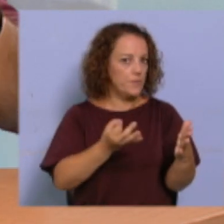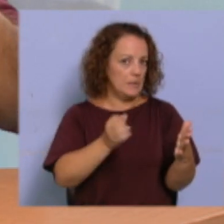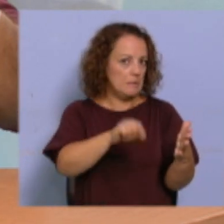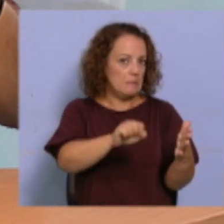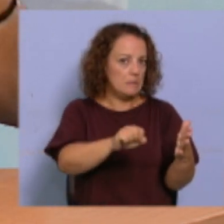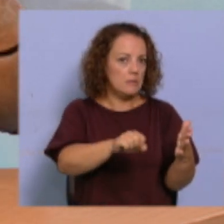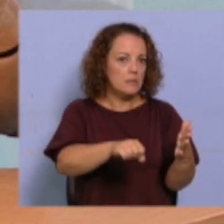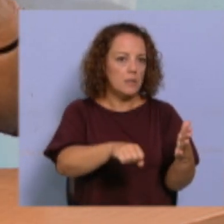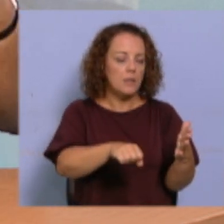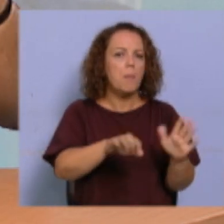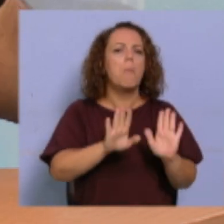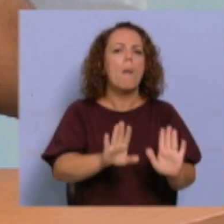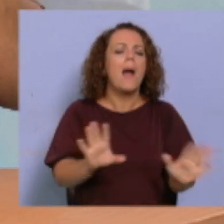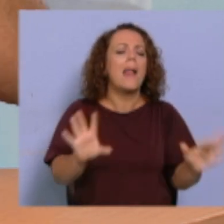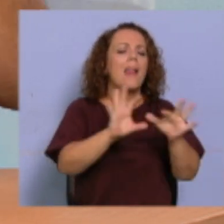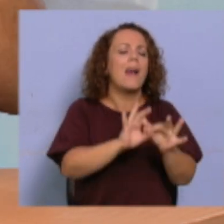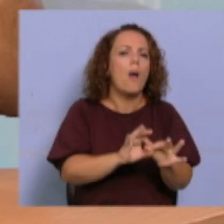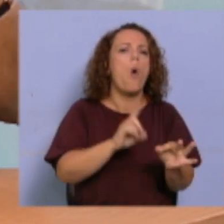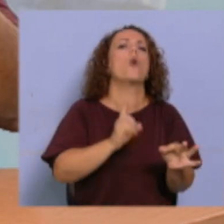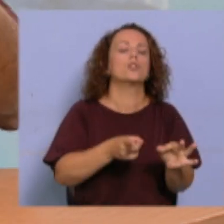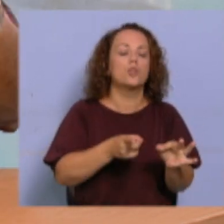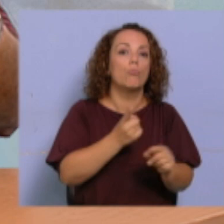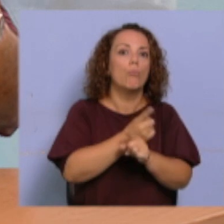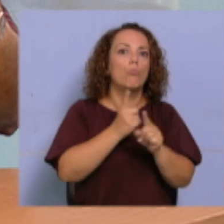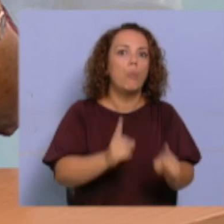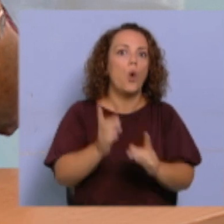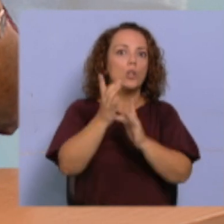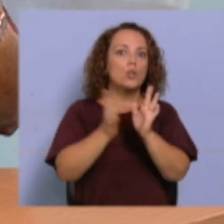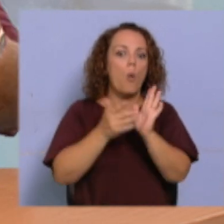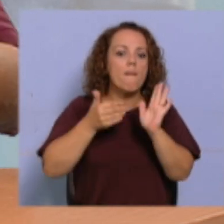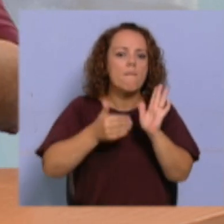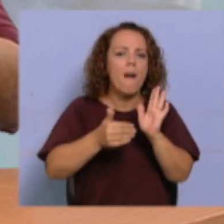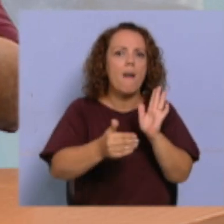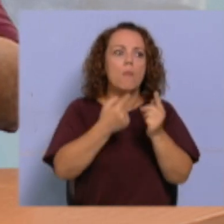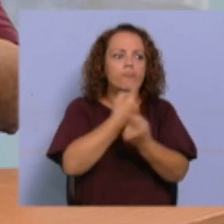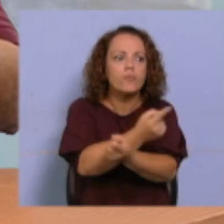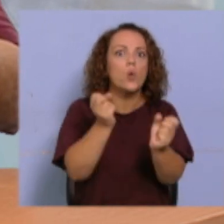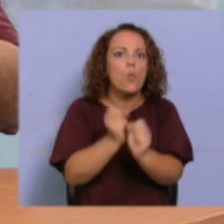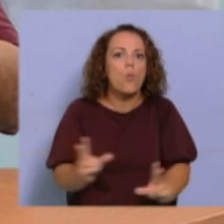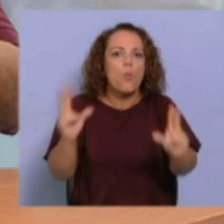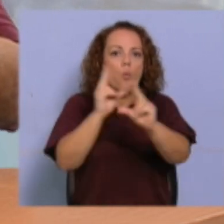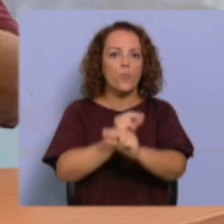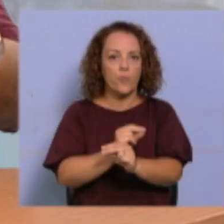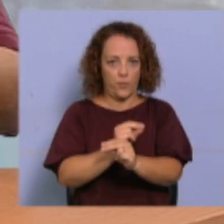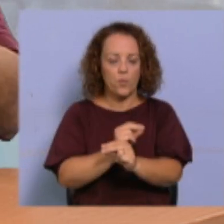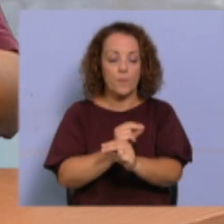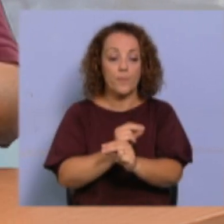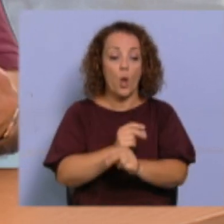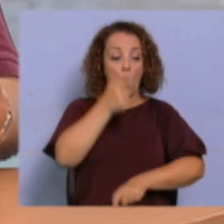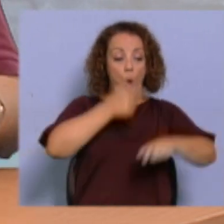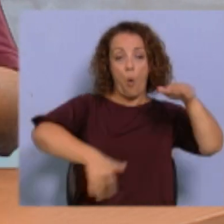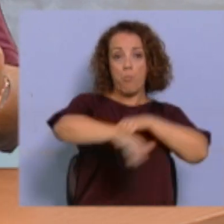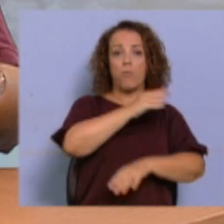mas isso ligado a quê? Ligado à grande novidade que Jesus trazia, não é? Quer dizer, e o povo judaico não